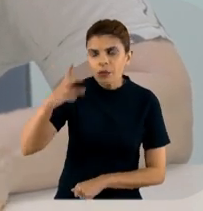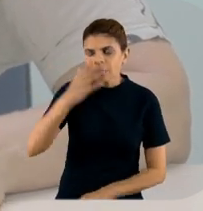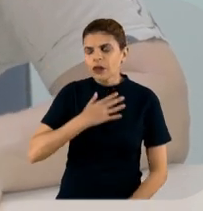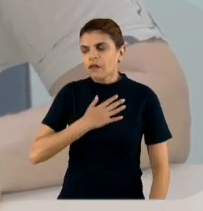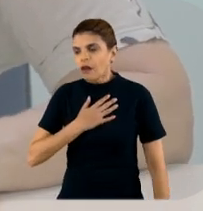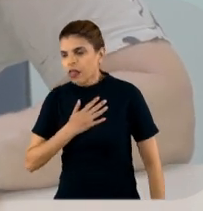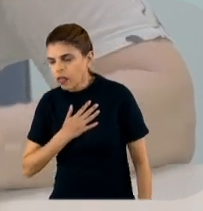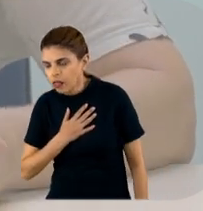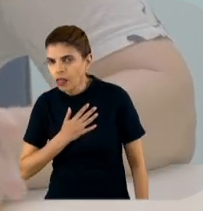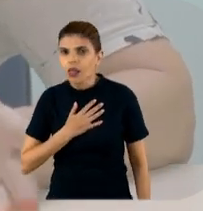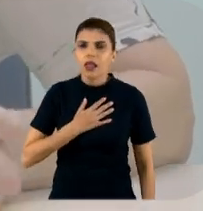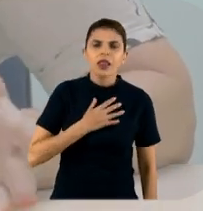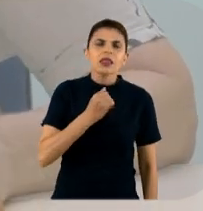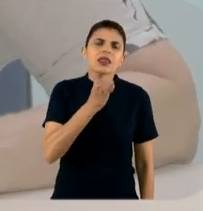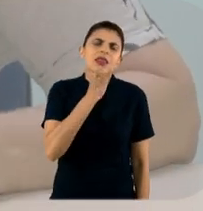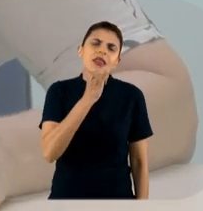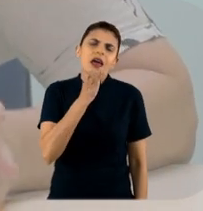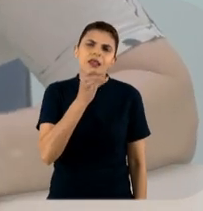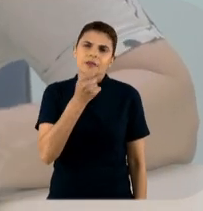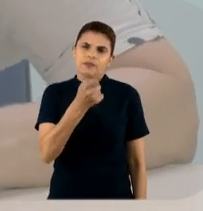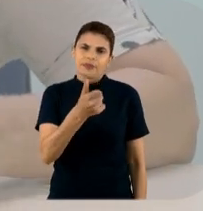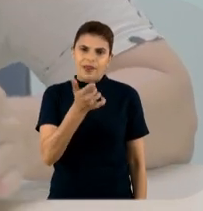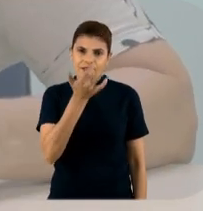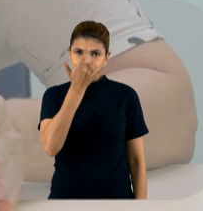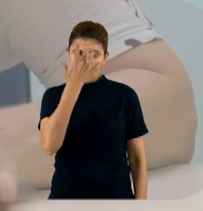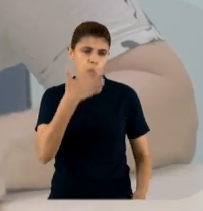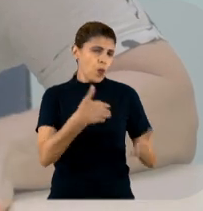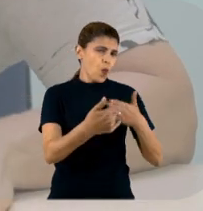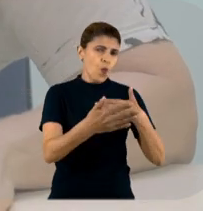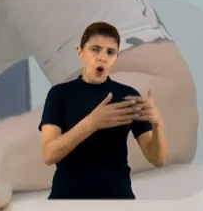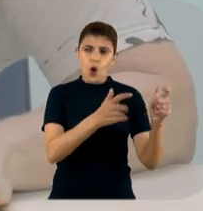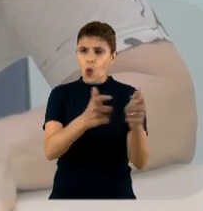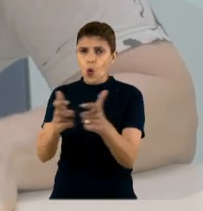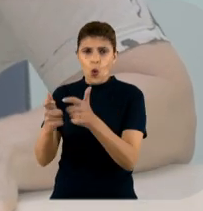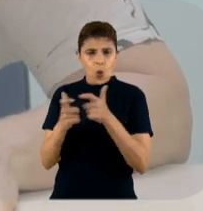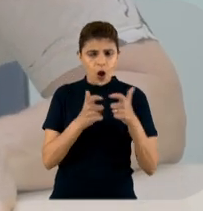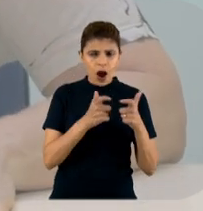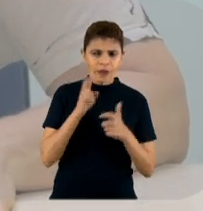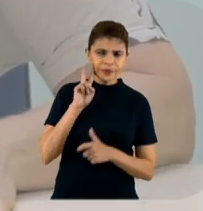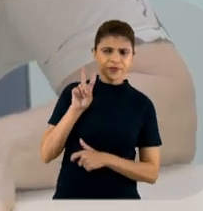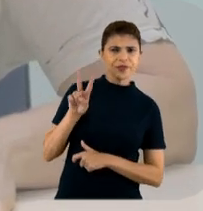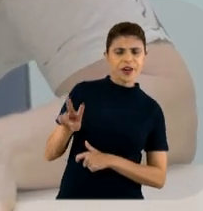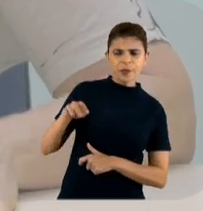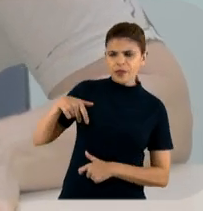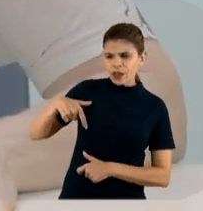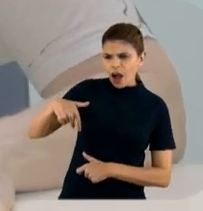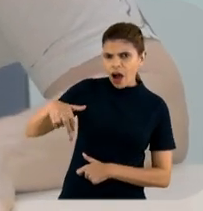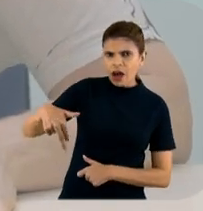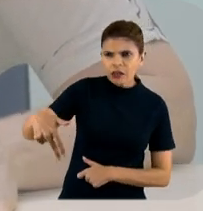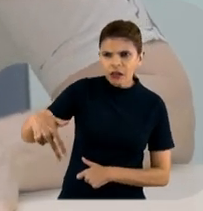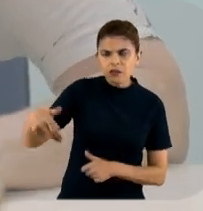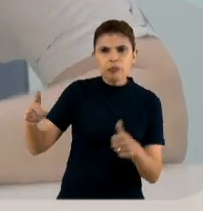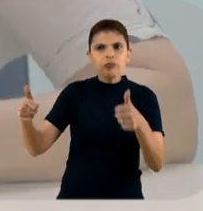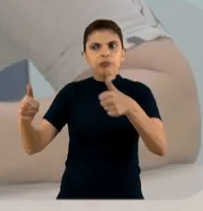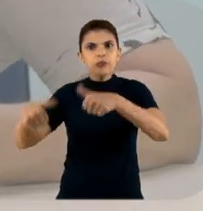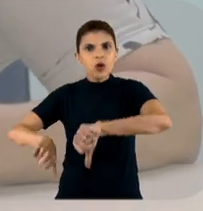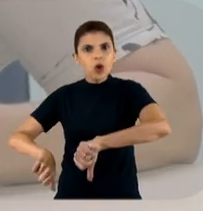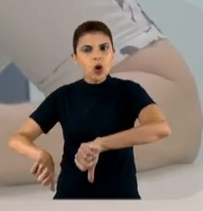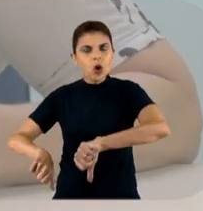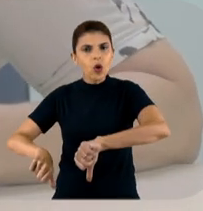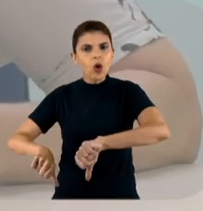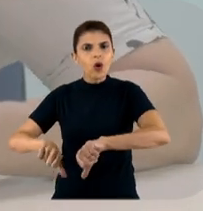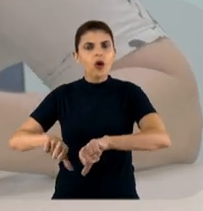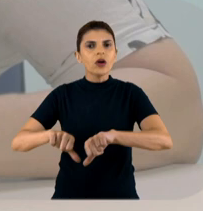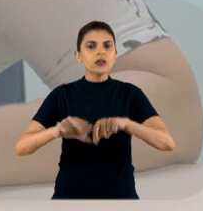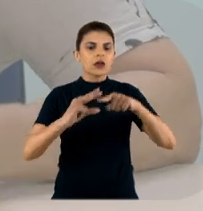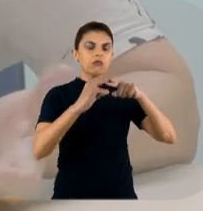você faz a pessoa um teste fácil de fazer em qualquer lugar e ver se ela andando um pouquinho mais ela já cai a